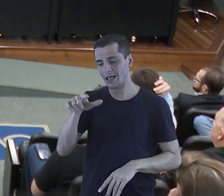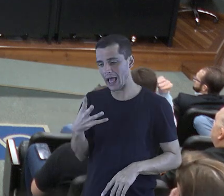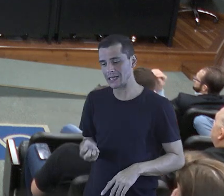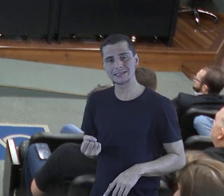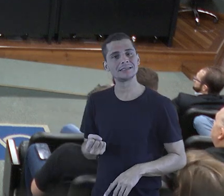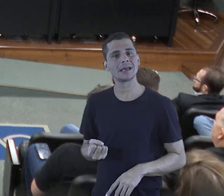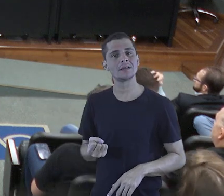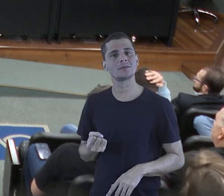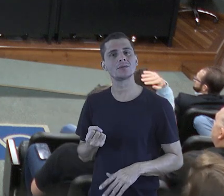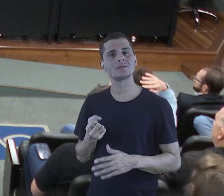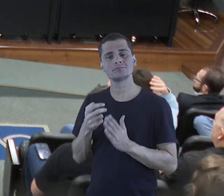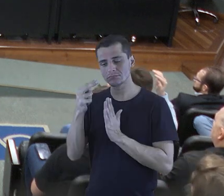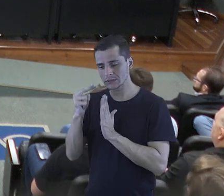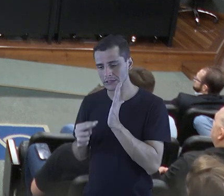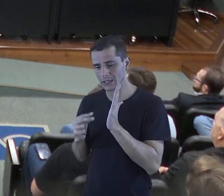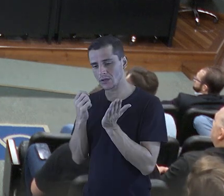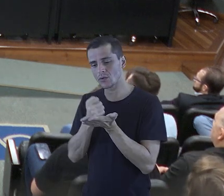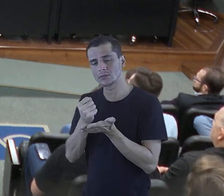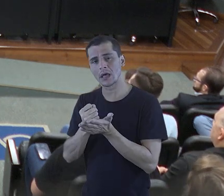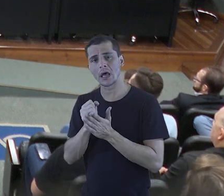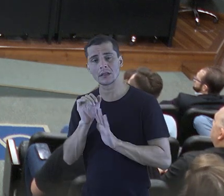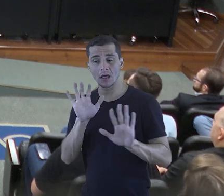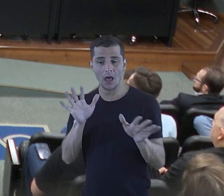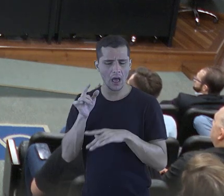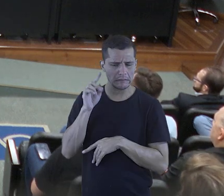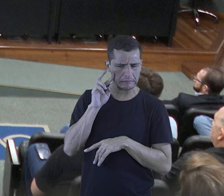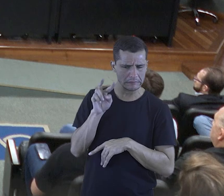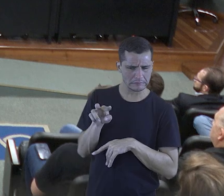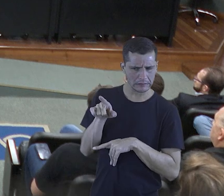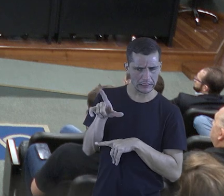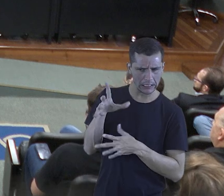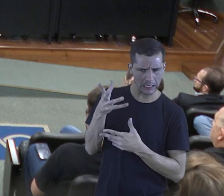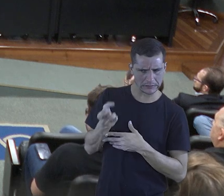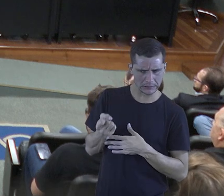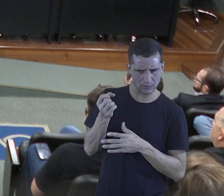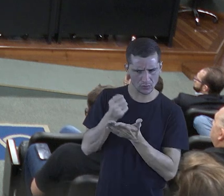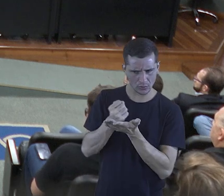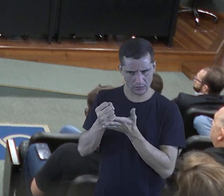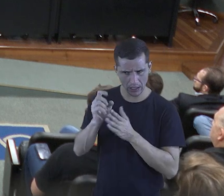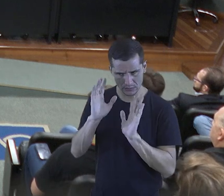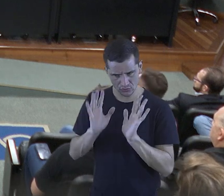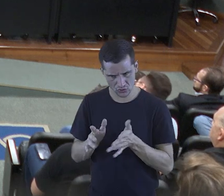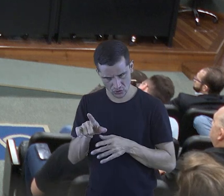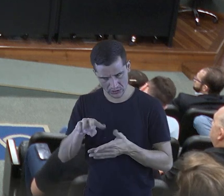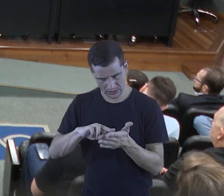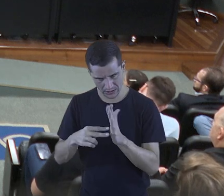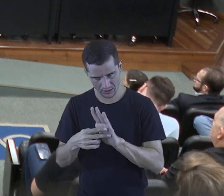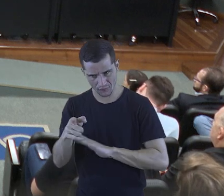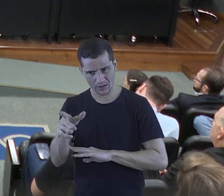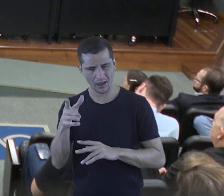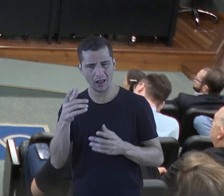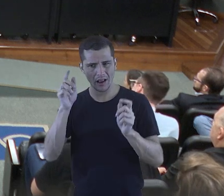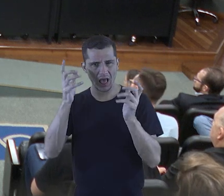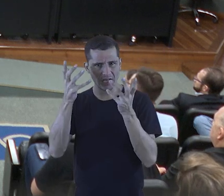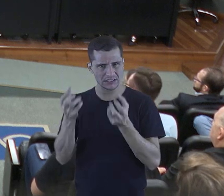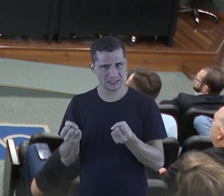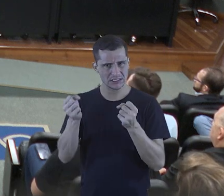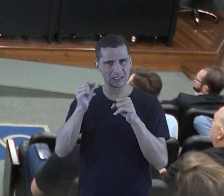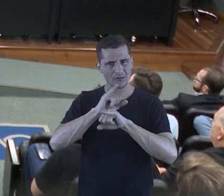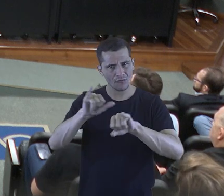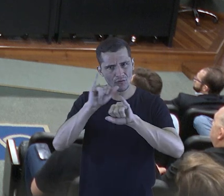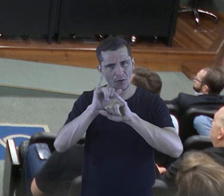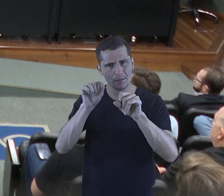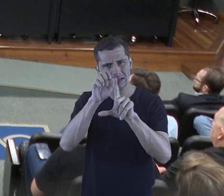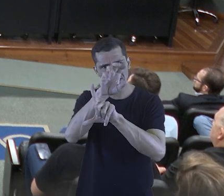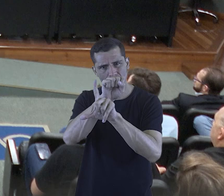pressuposição é válida? O consentimento é tácito? Não. Eu destaquei a cláusula. cara vai dizer destacou mas eu não li. Mas a responsabilidade era